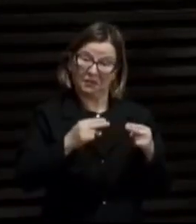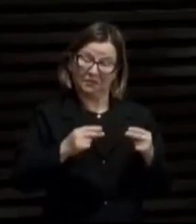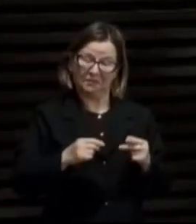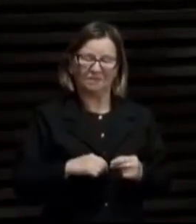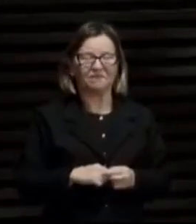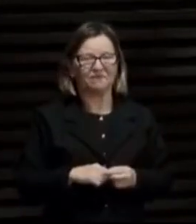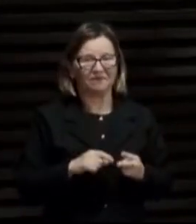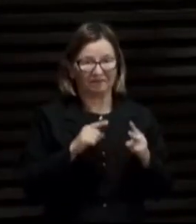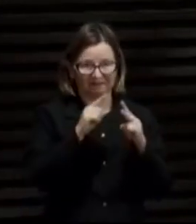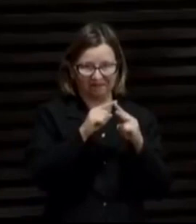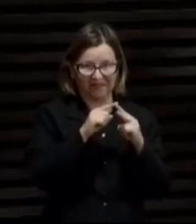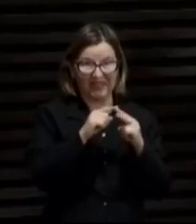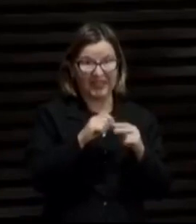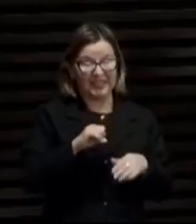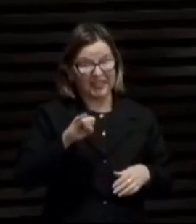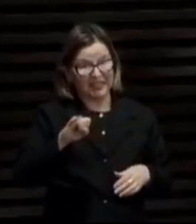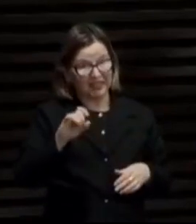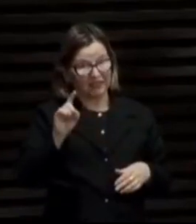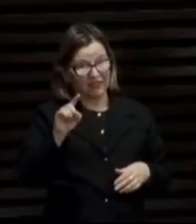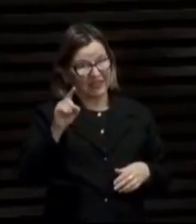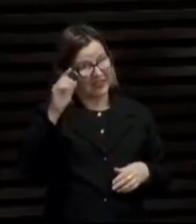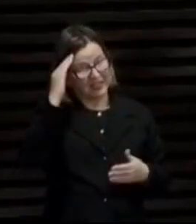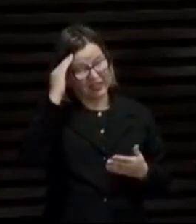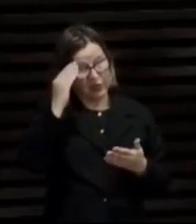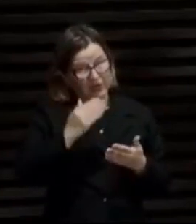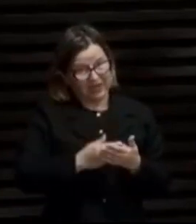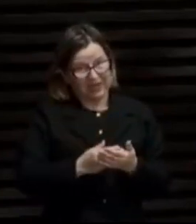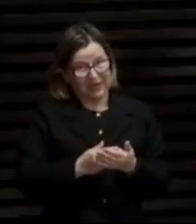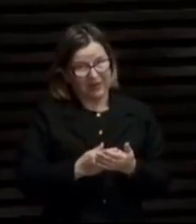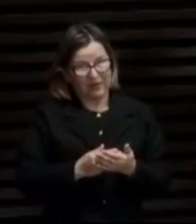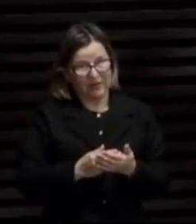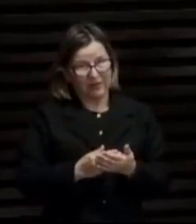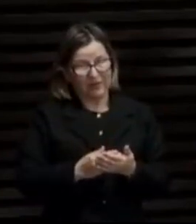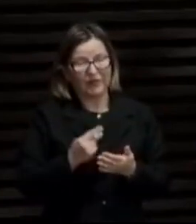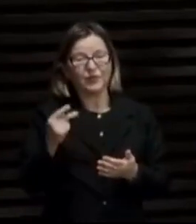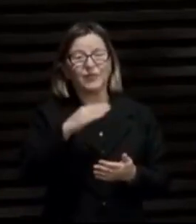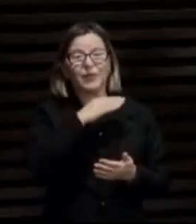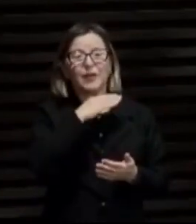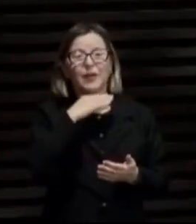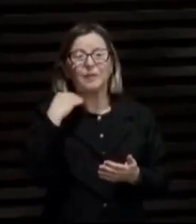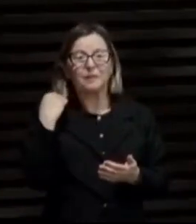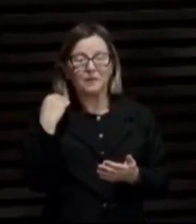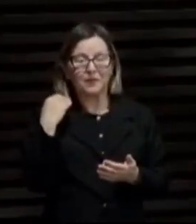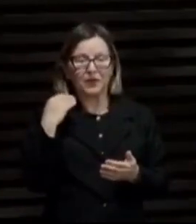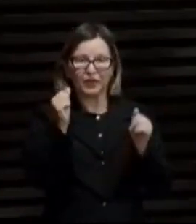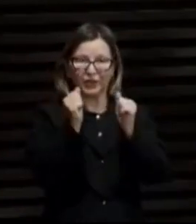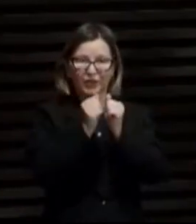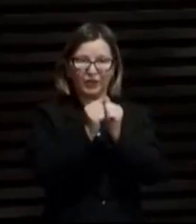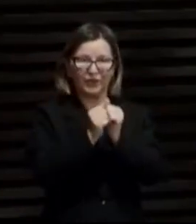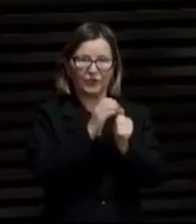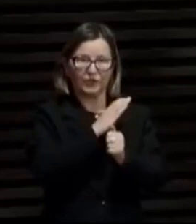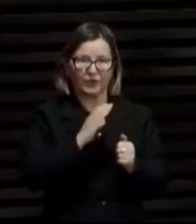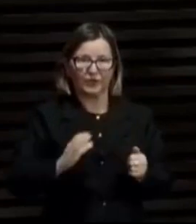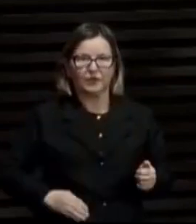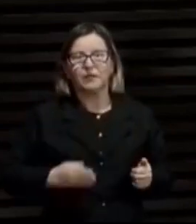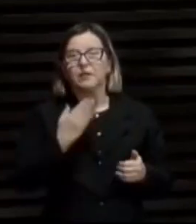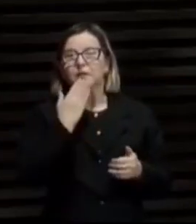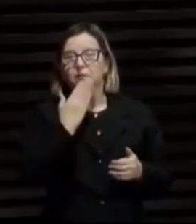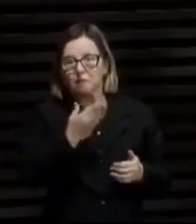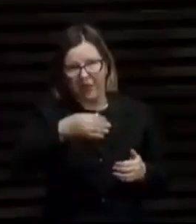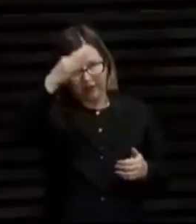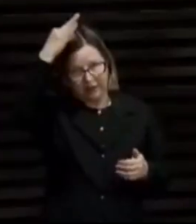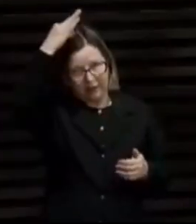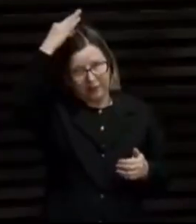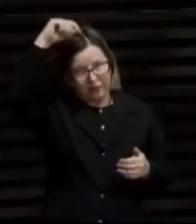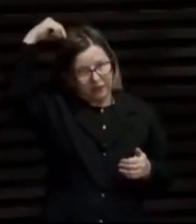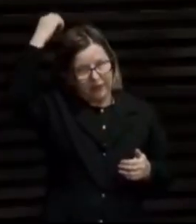Se você ainda não creu na sua morte com Cristo, se você não foi levado a crer na sua morte com Cristo, então peça ao Espírito Santo para trazer essa verdade ao